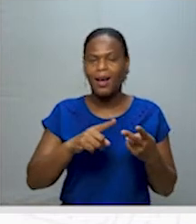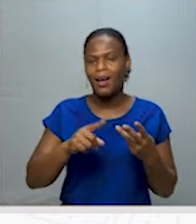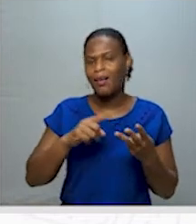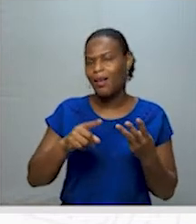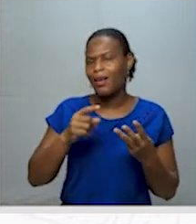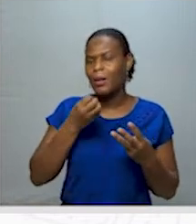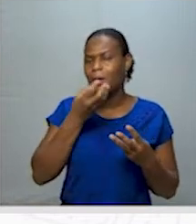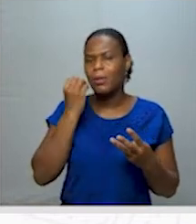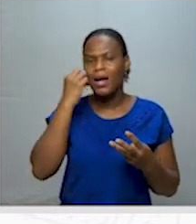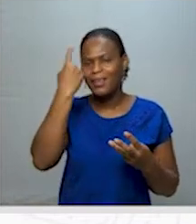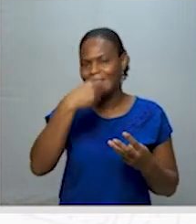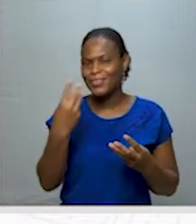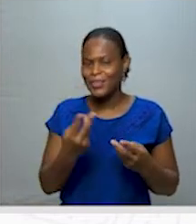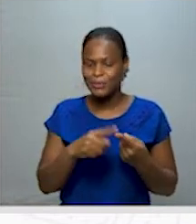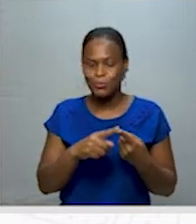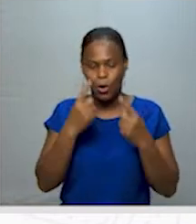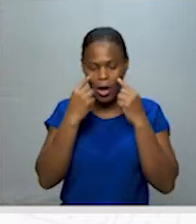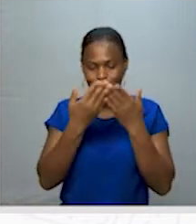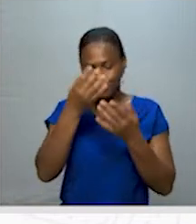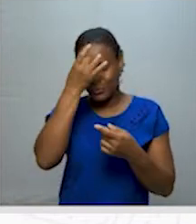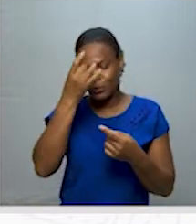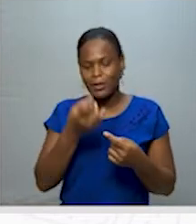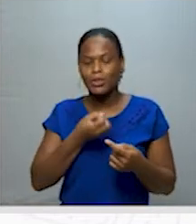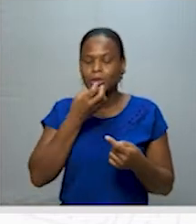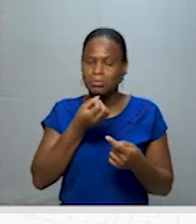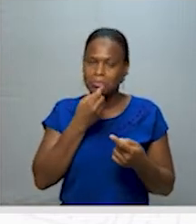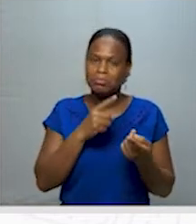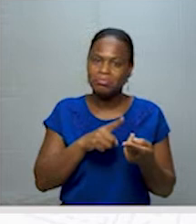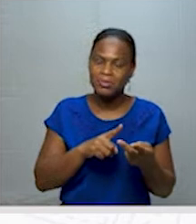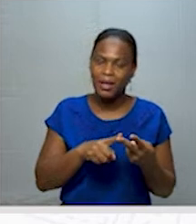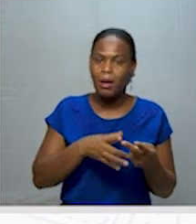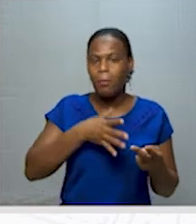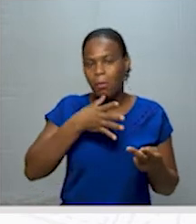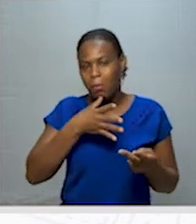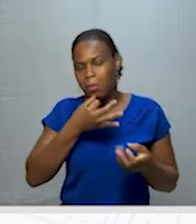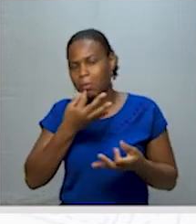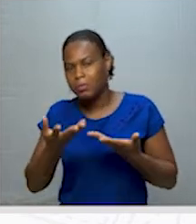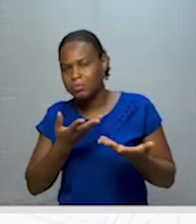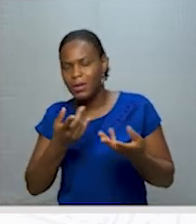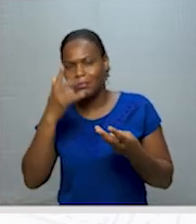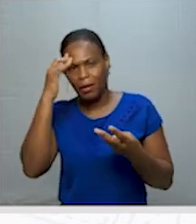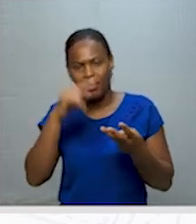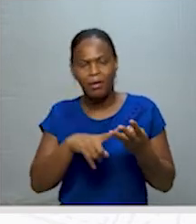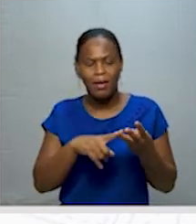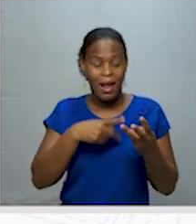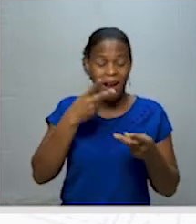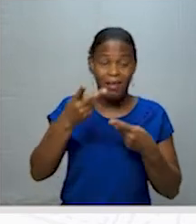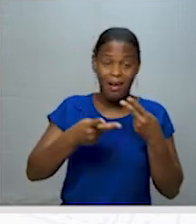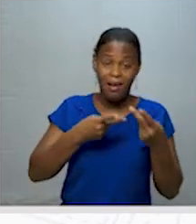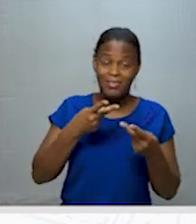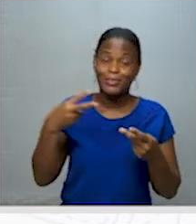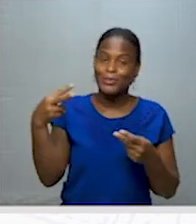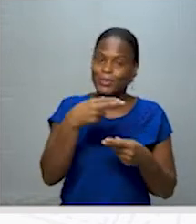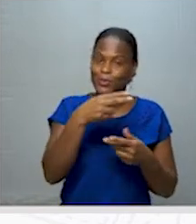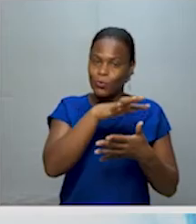características básicas: apresentação do ponto de vista usando argumentos, discussão dos argumentos, análise crítica